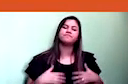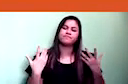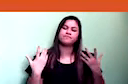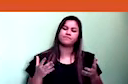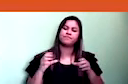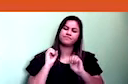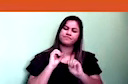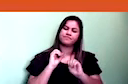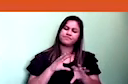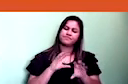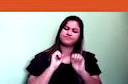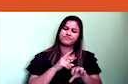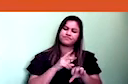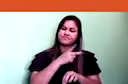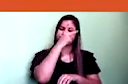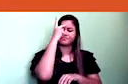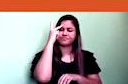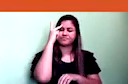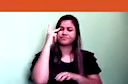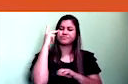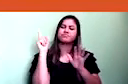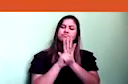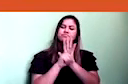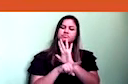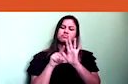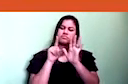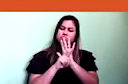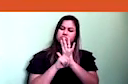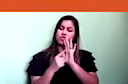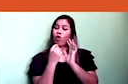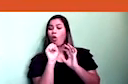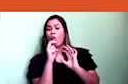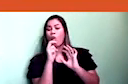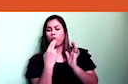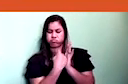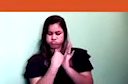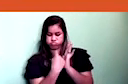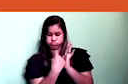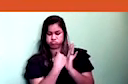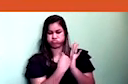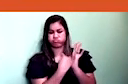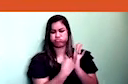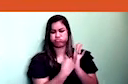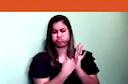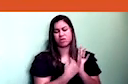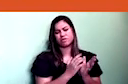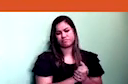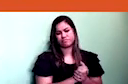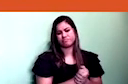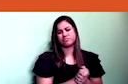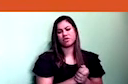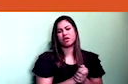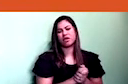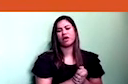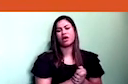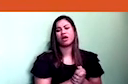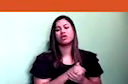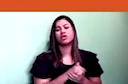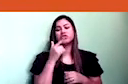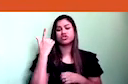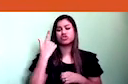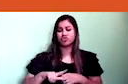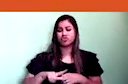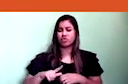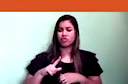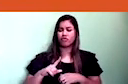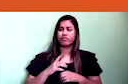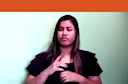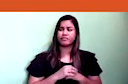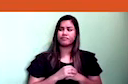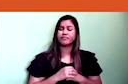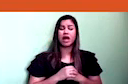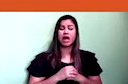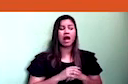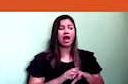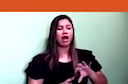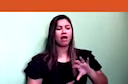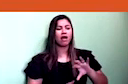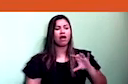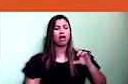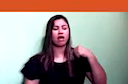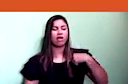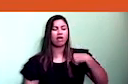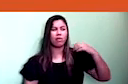pessoas a se questionarem na veracidade daquele pensamento, que evidências, né, são contrárias àquilo que eu estou